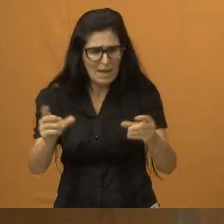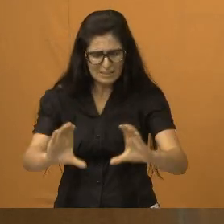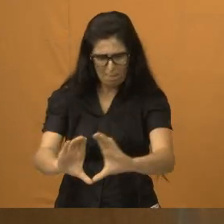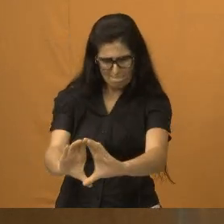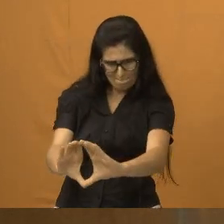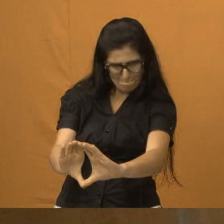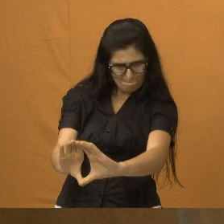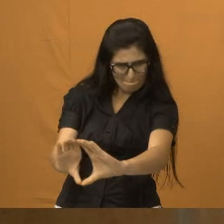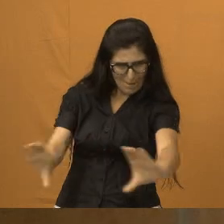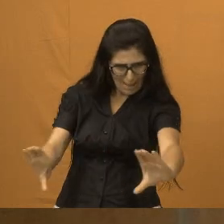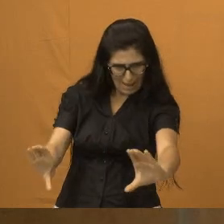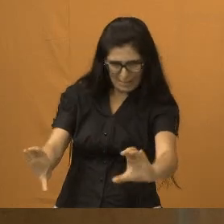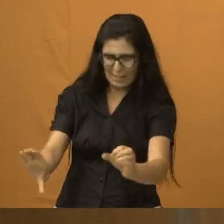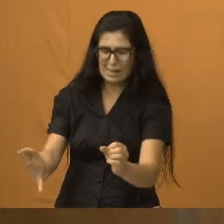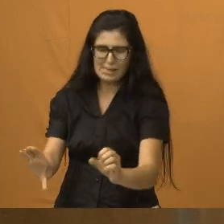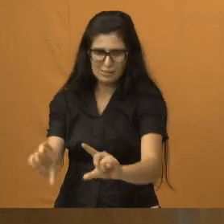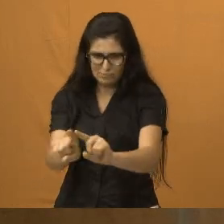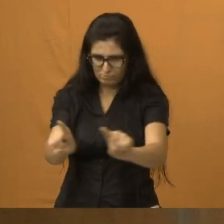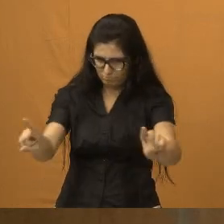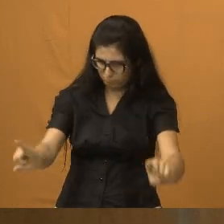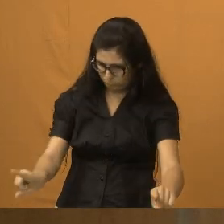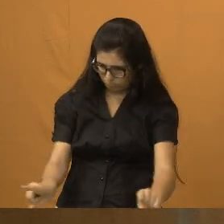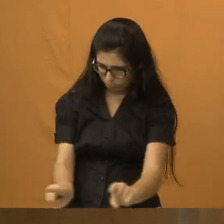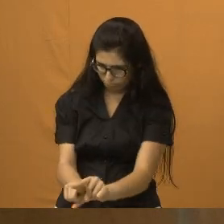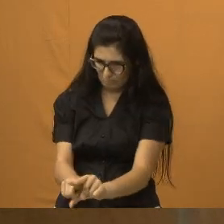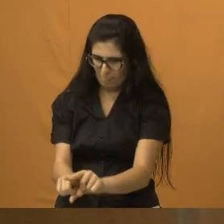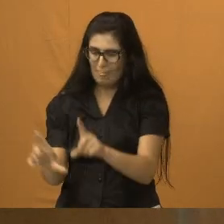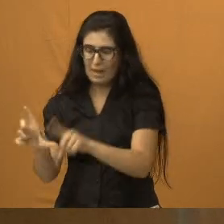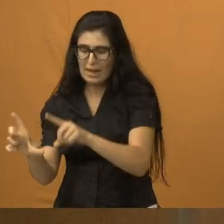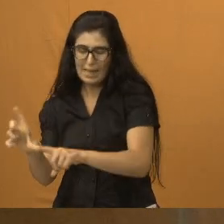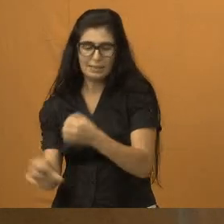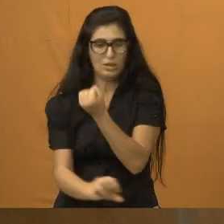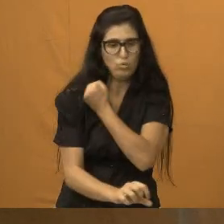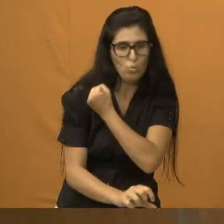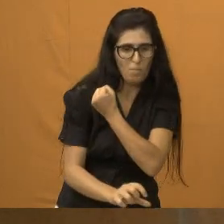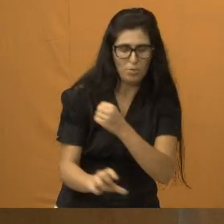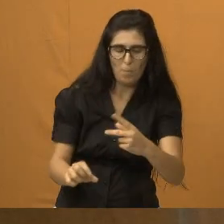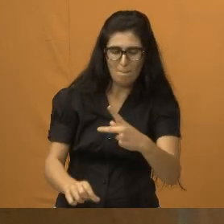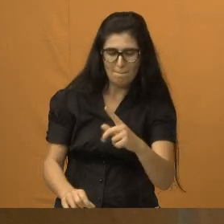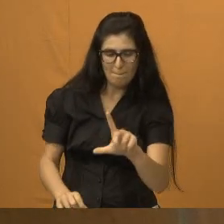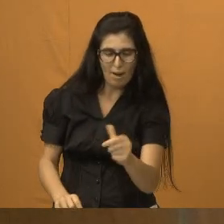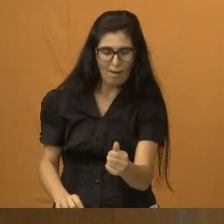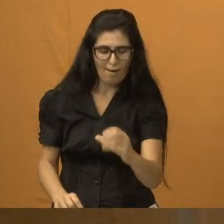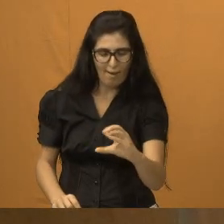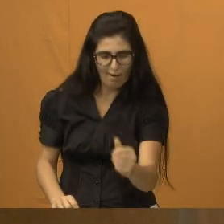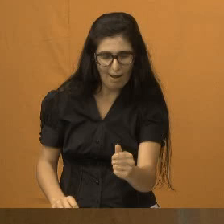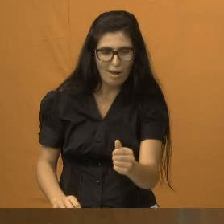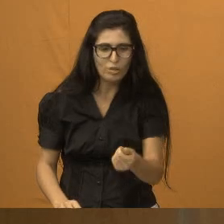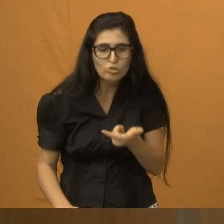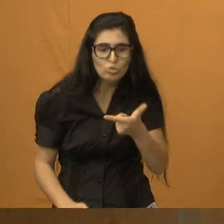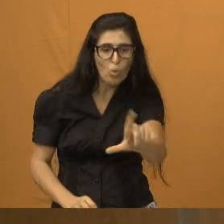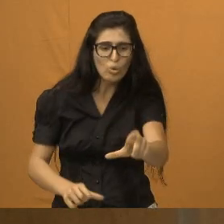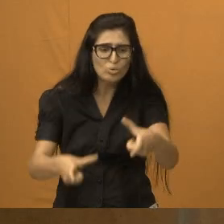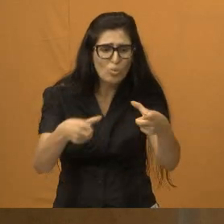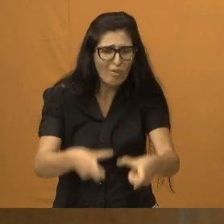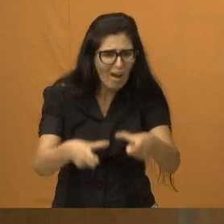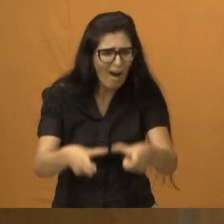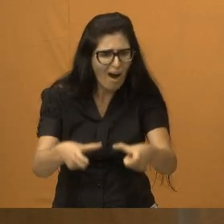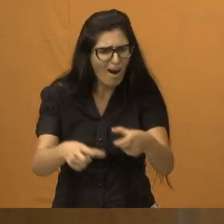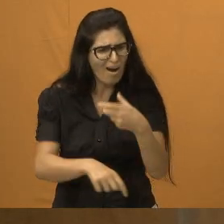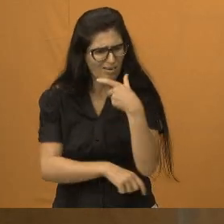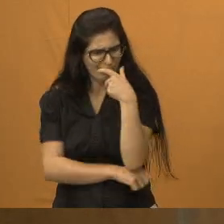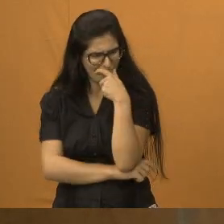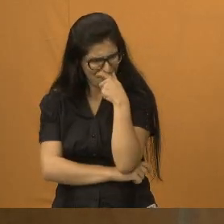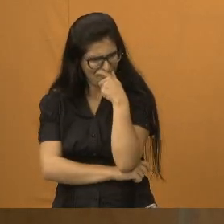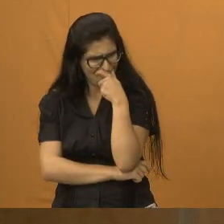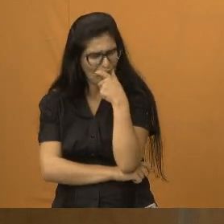ter a percepção nossa, visual, né, de mais veículos, né, mas há também tem que se atentar que